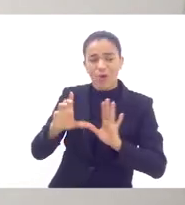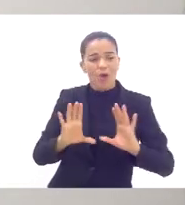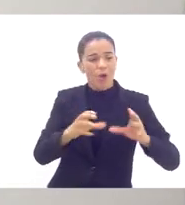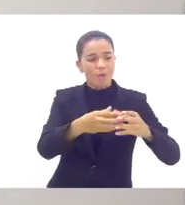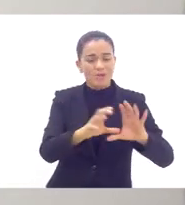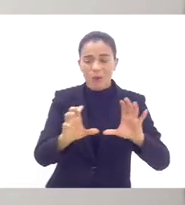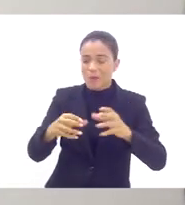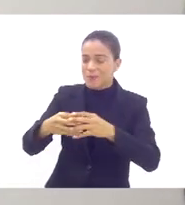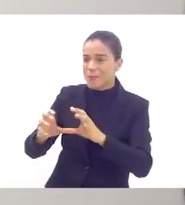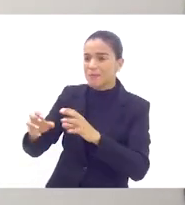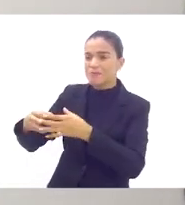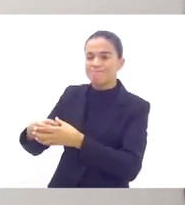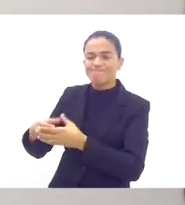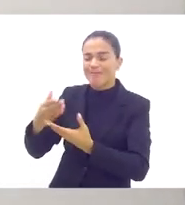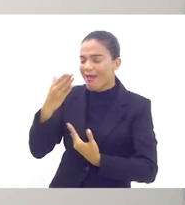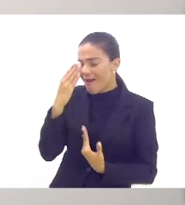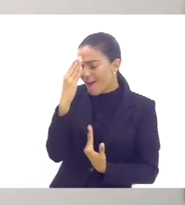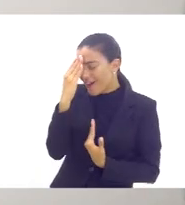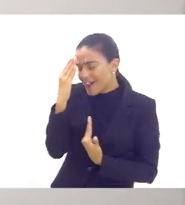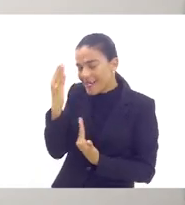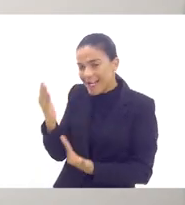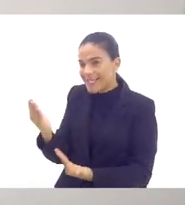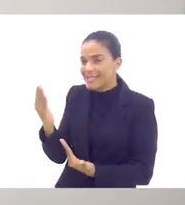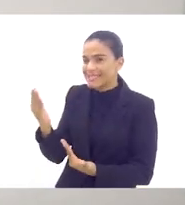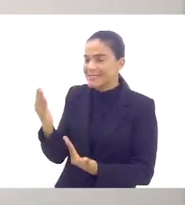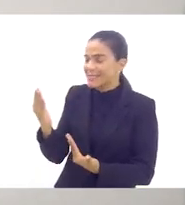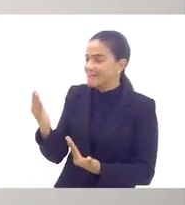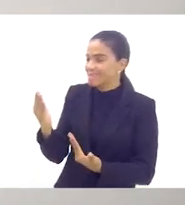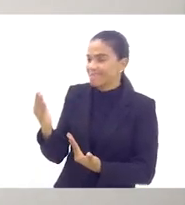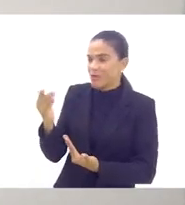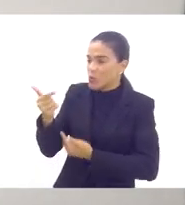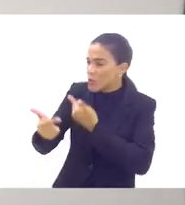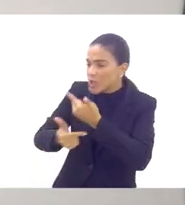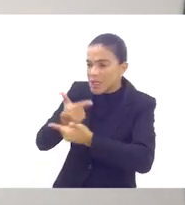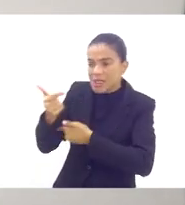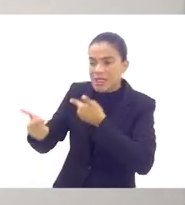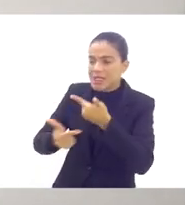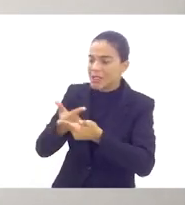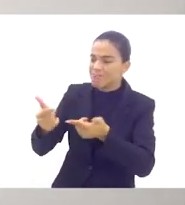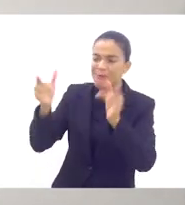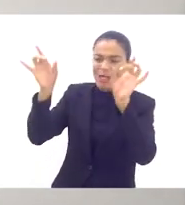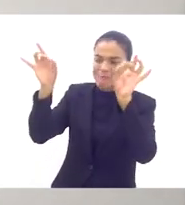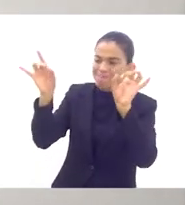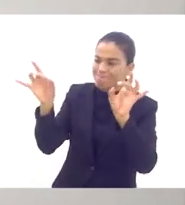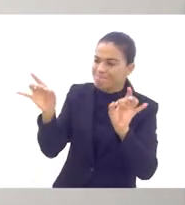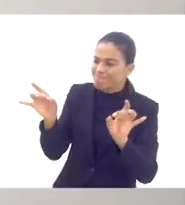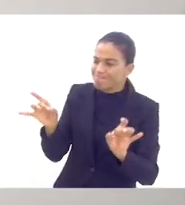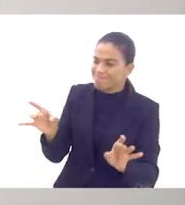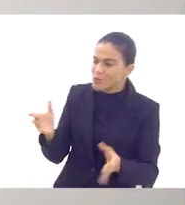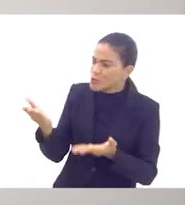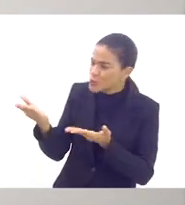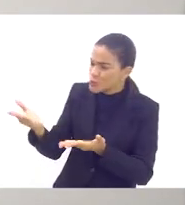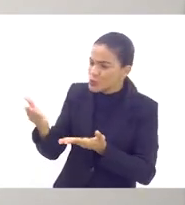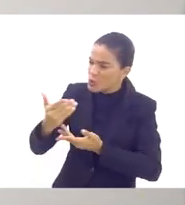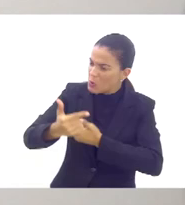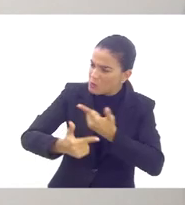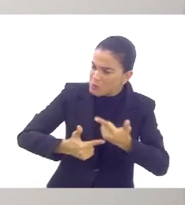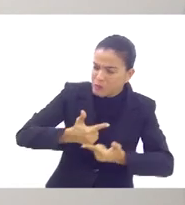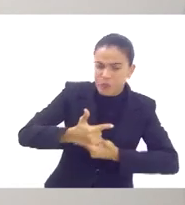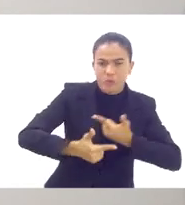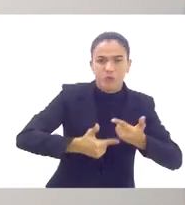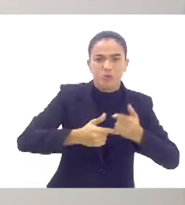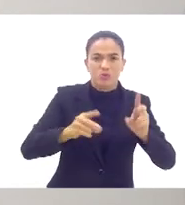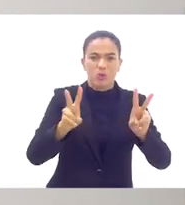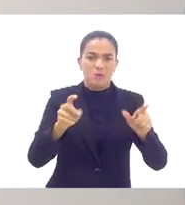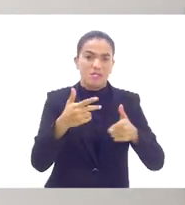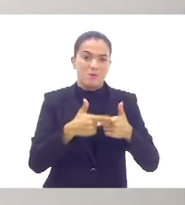deputados, queremos agradecer o grandioso trabalho que o senhor desenvolveu em relação a esse problema que muitas das